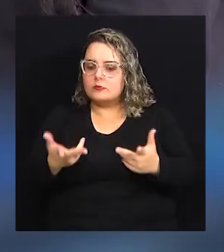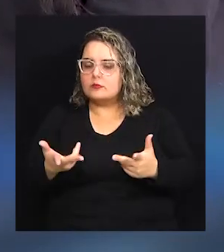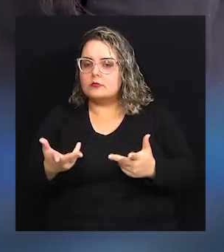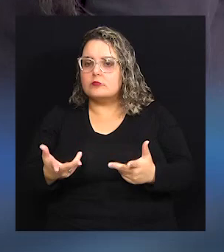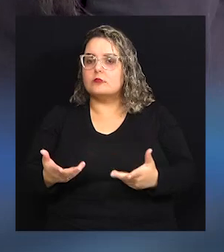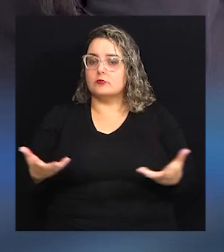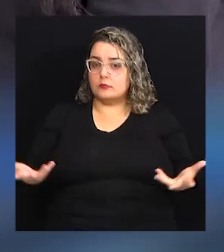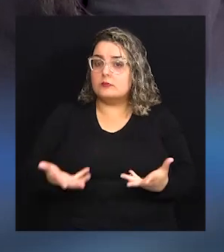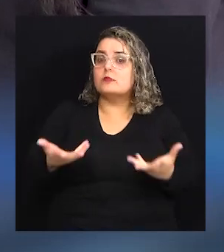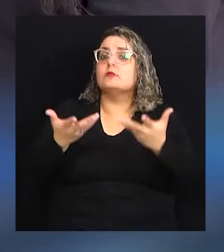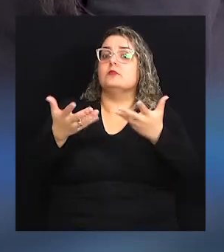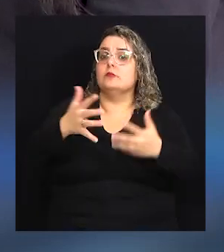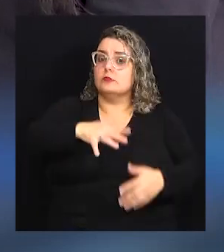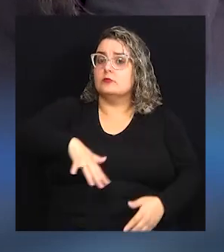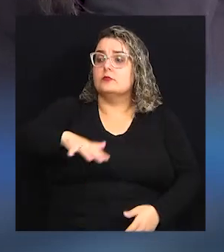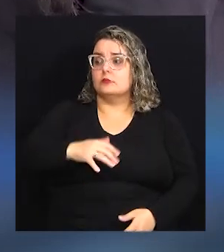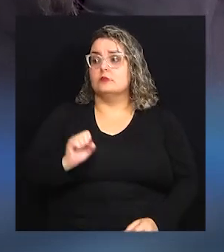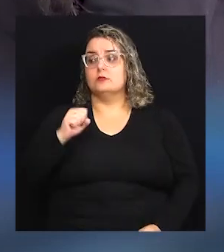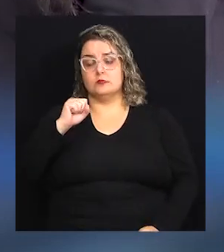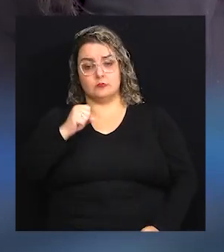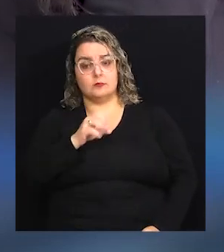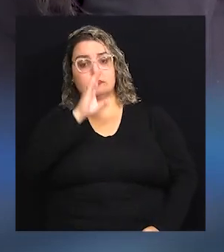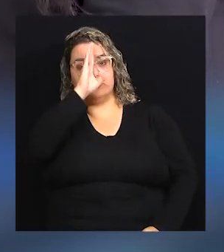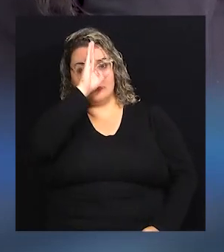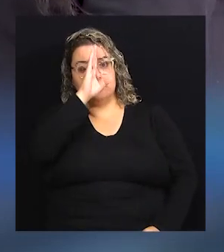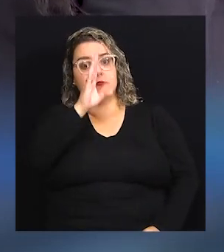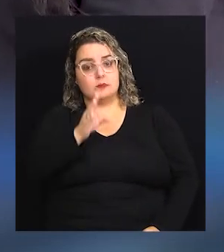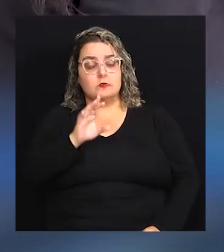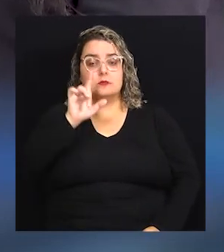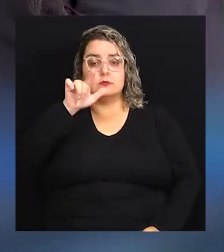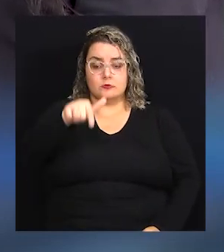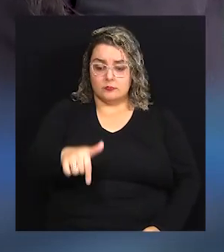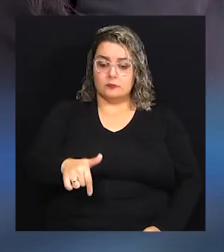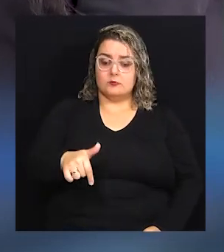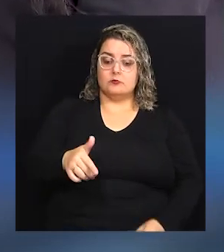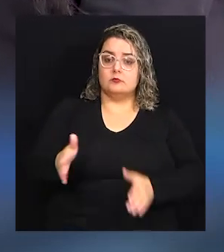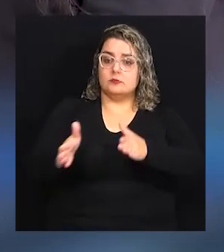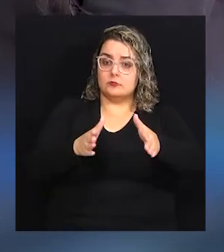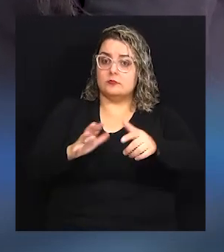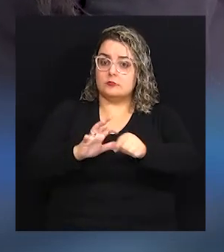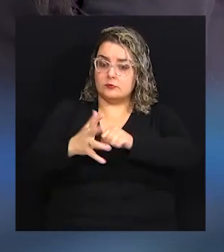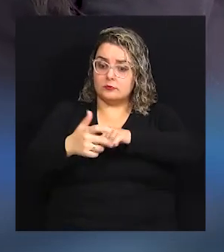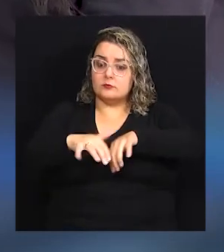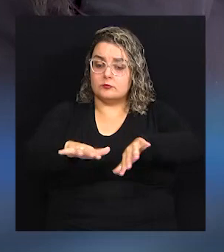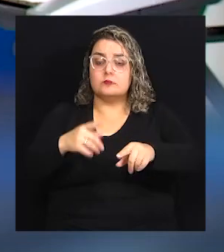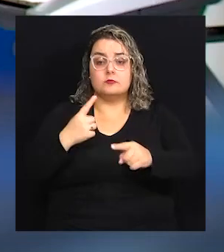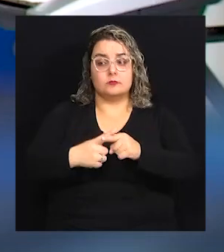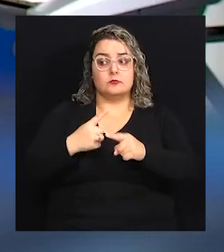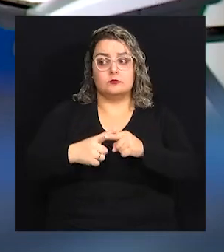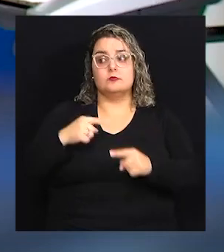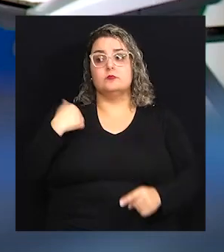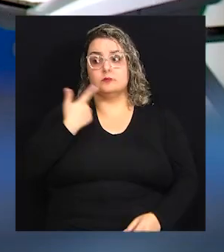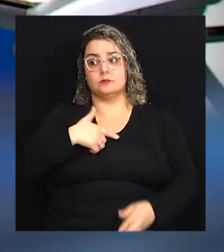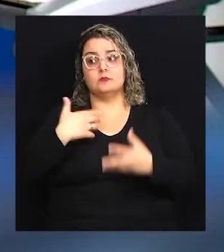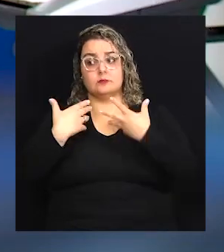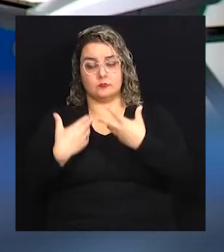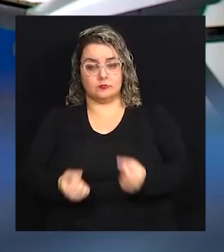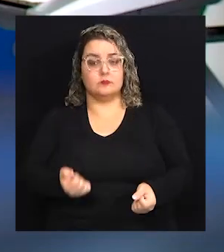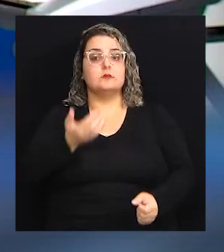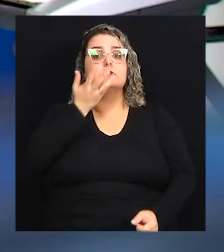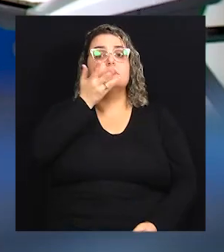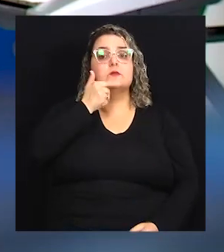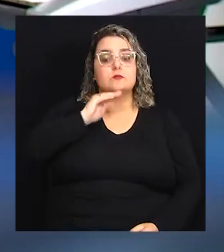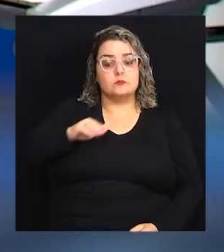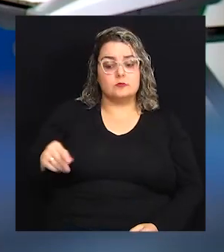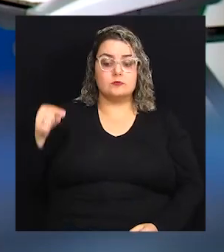forma que colabore com essa parte, né? Sim, principalmente depois desse período pandêmico, porque nós recebemos as